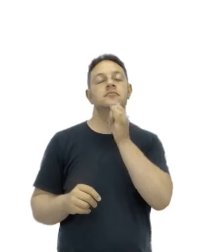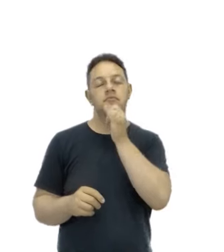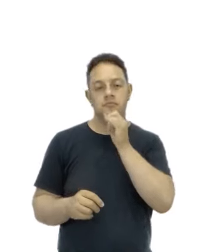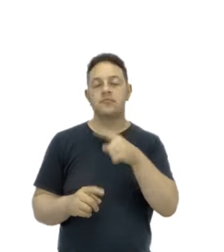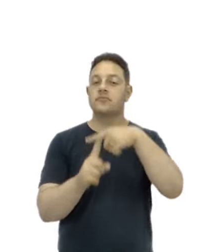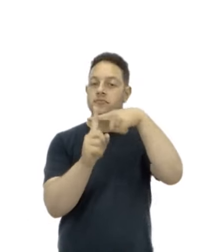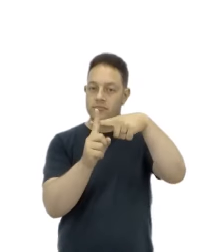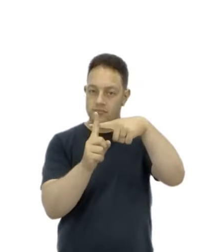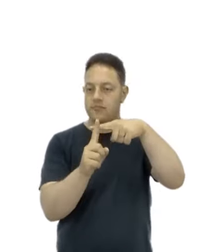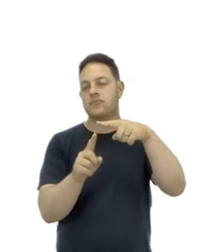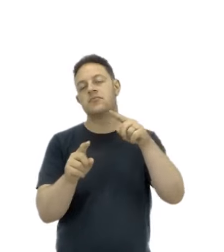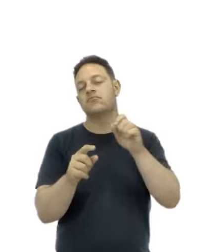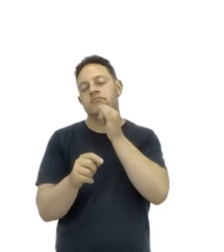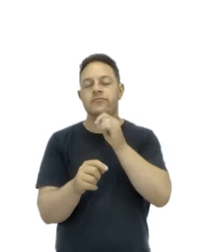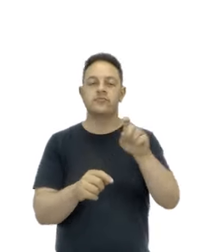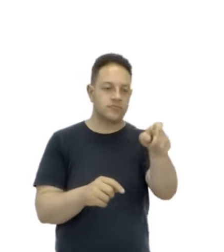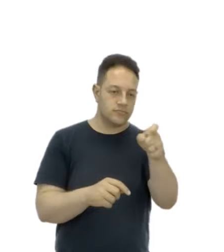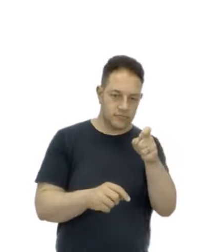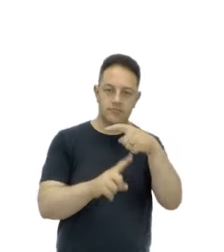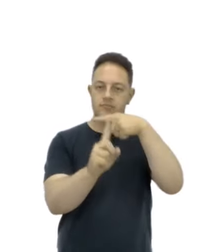mais valor Y